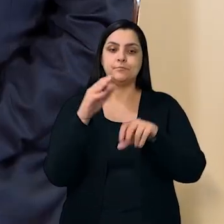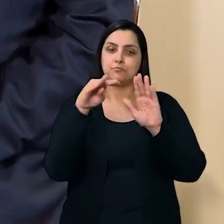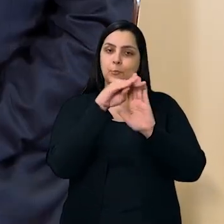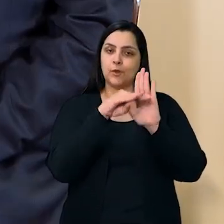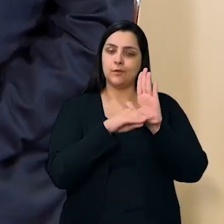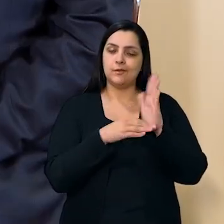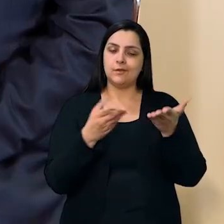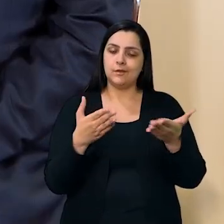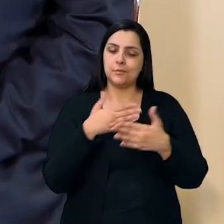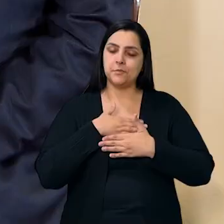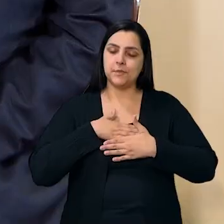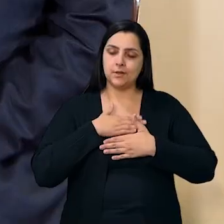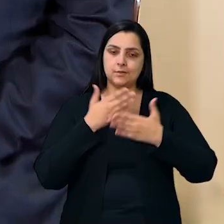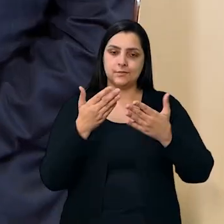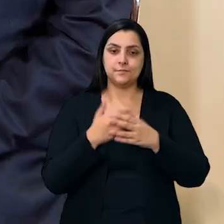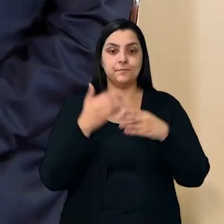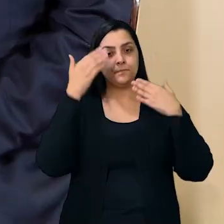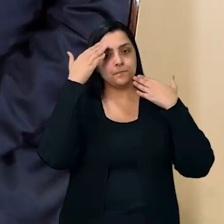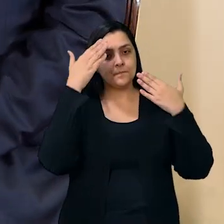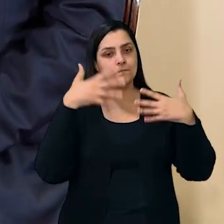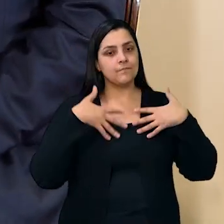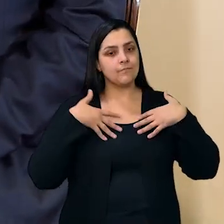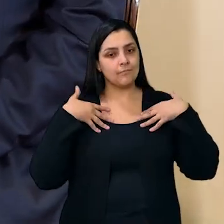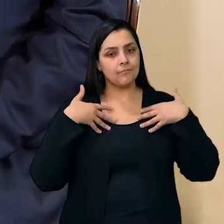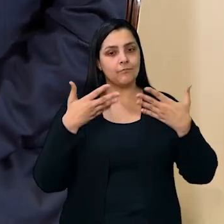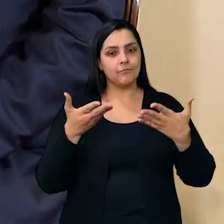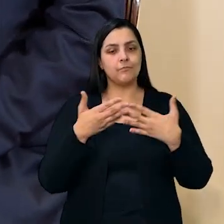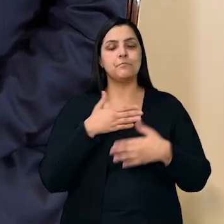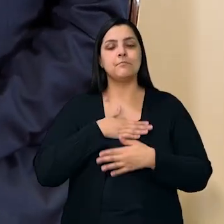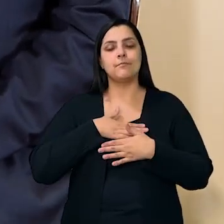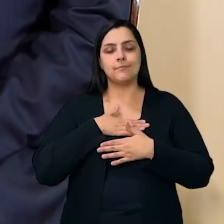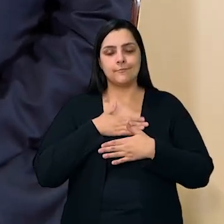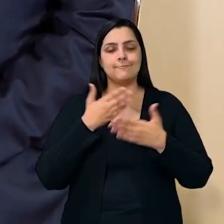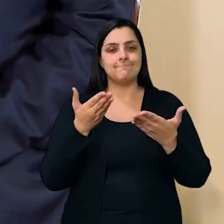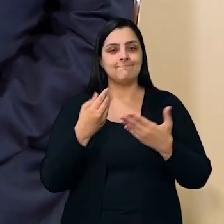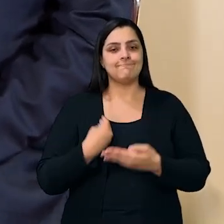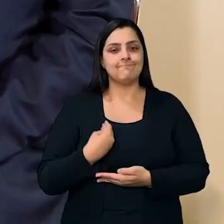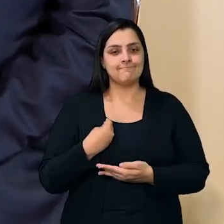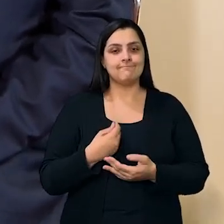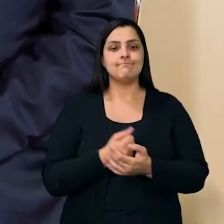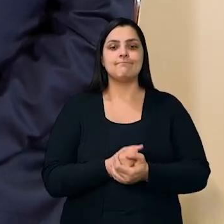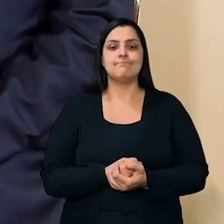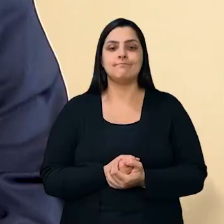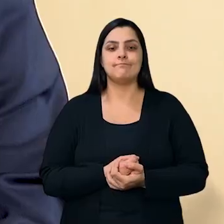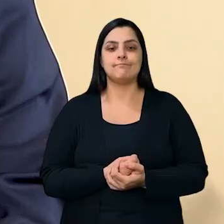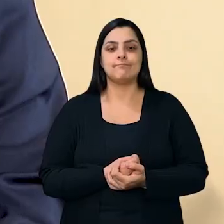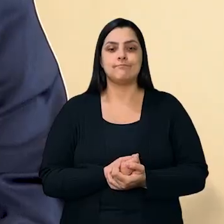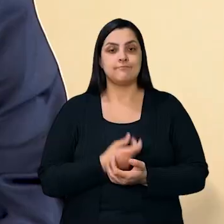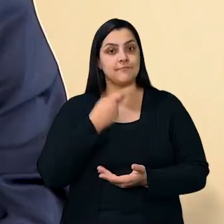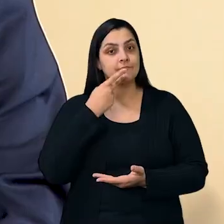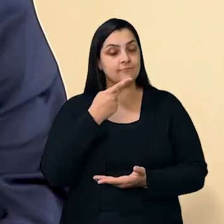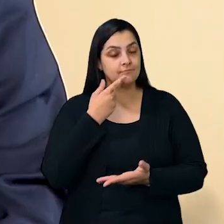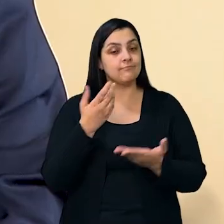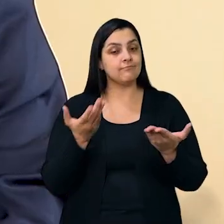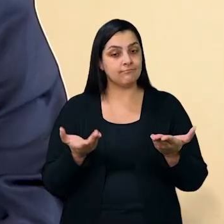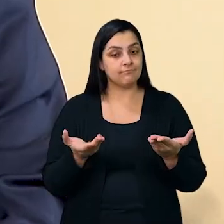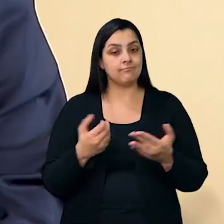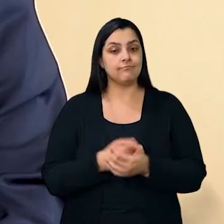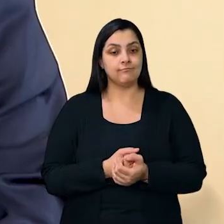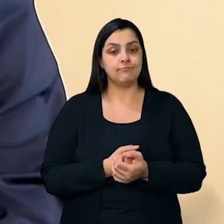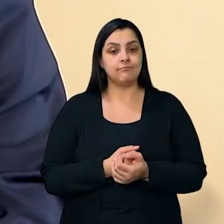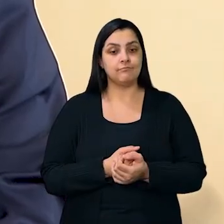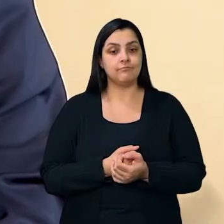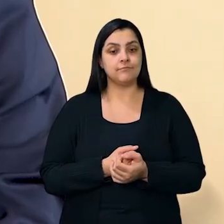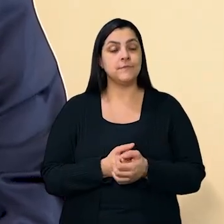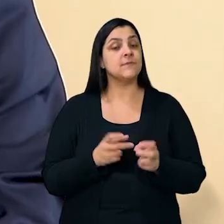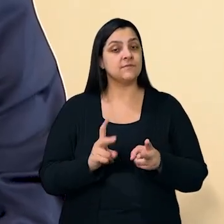do nosso programa. É um prazer falar com o senhor. Muito obrigado. Para mim é uma honra, né? E um prazer estar com vocês e dizer que realmente é